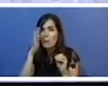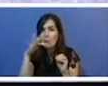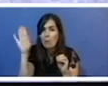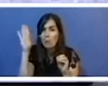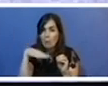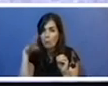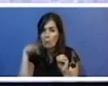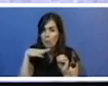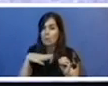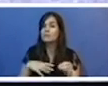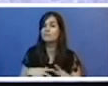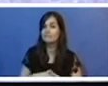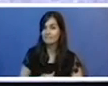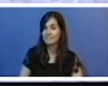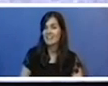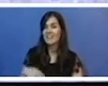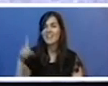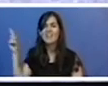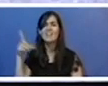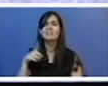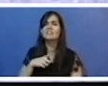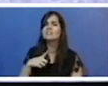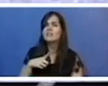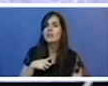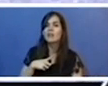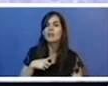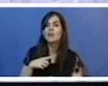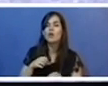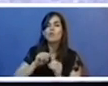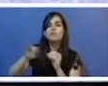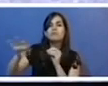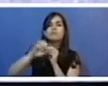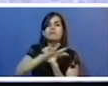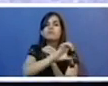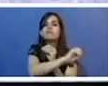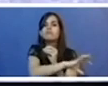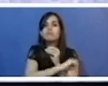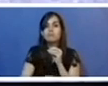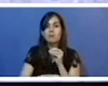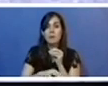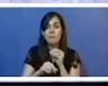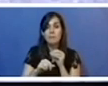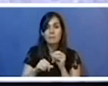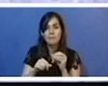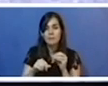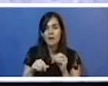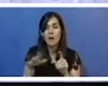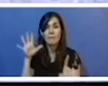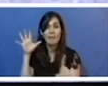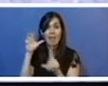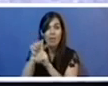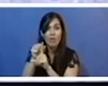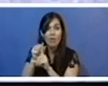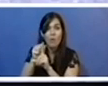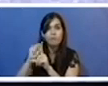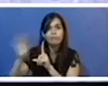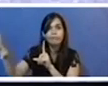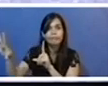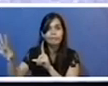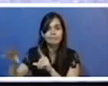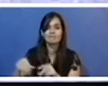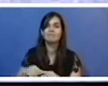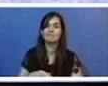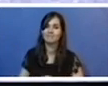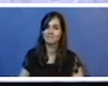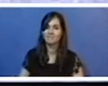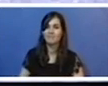várias funções. Nesses animais, a função é liberar esse odor para poder afugentar predadores. Mas em outros animais